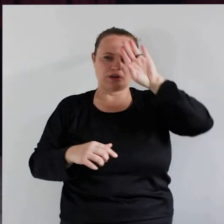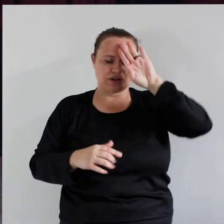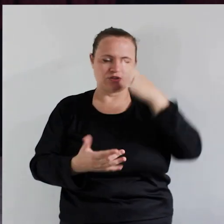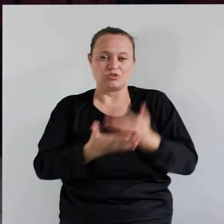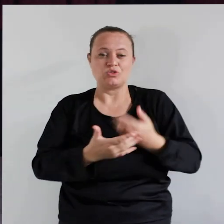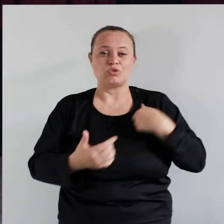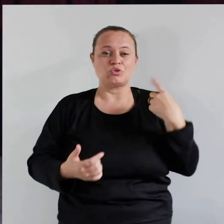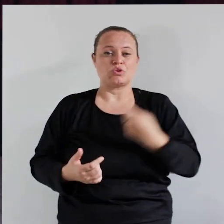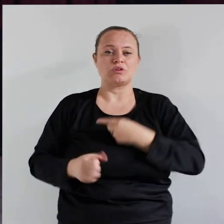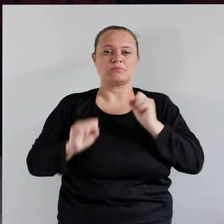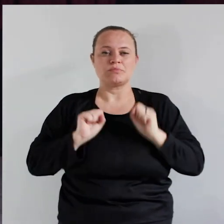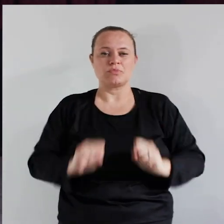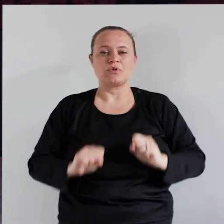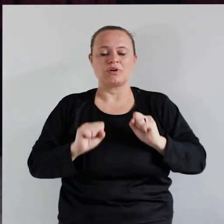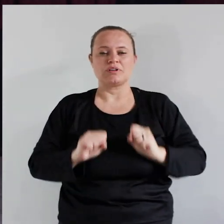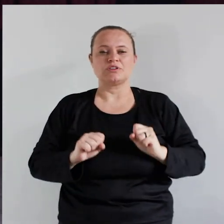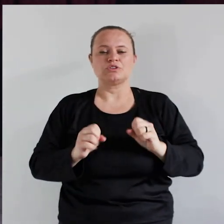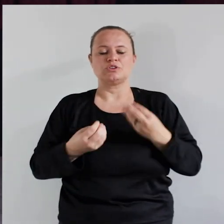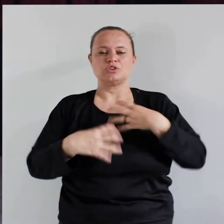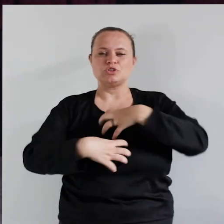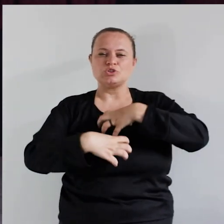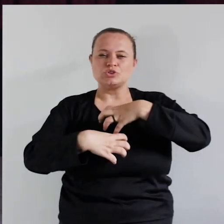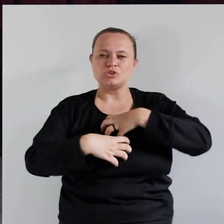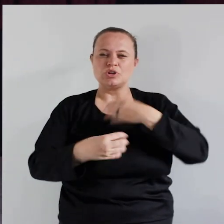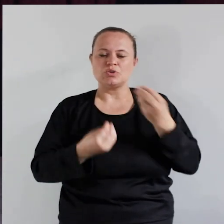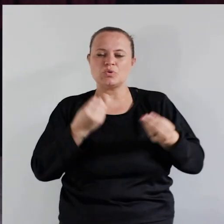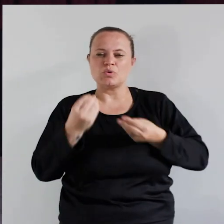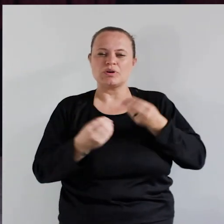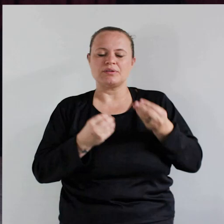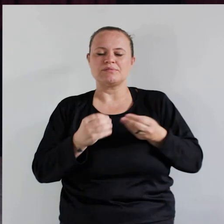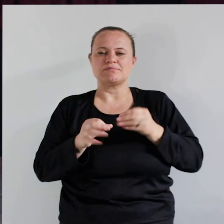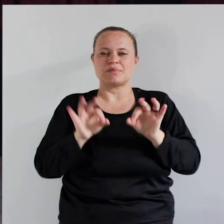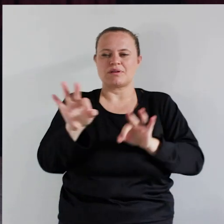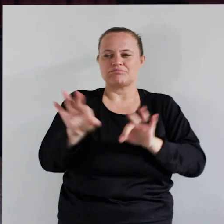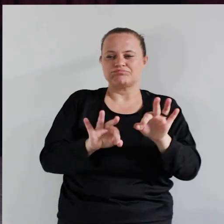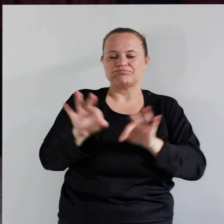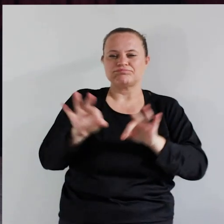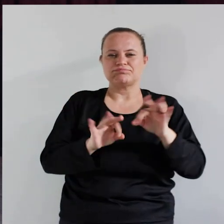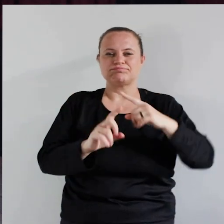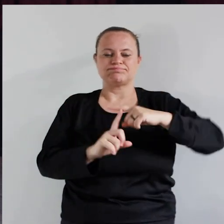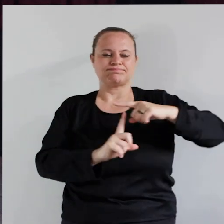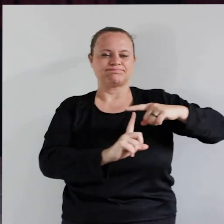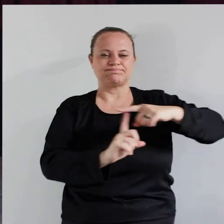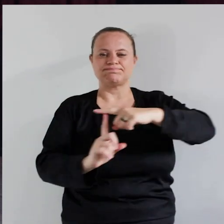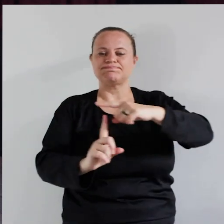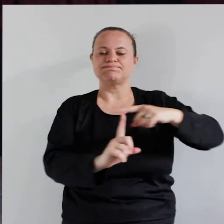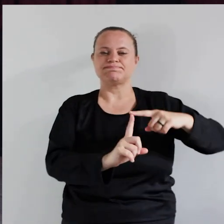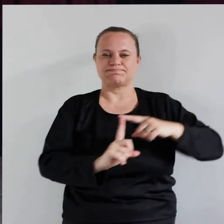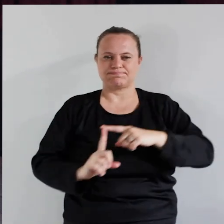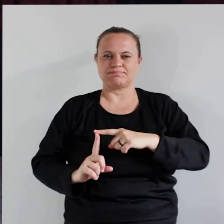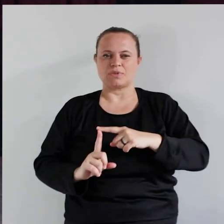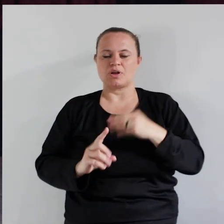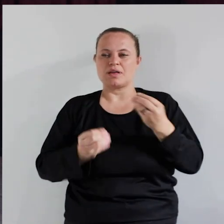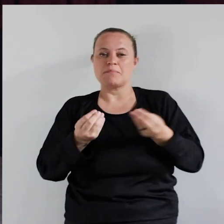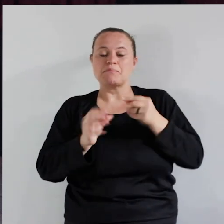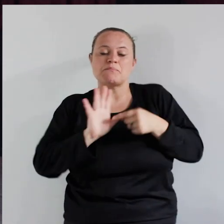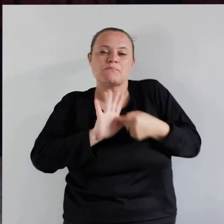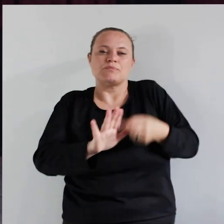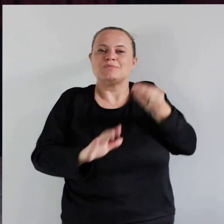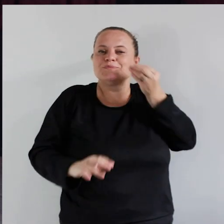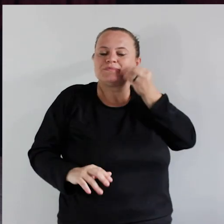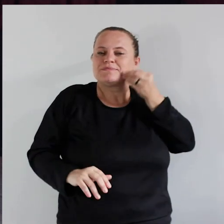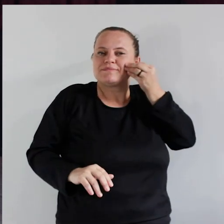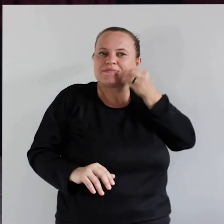orientandos, onde eu acredito que a gente possa ver formas de organizar alternativas